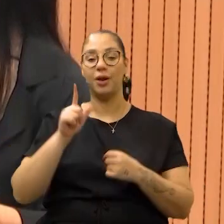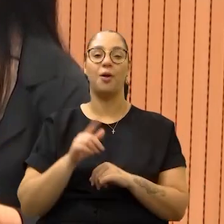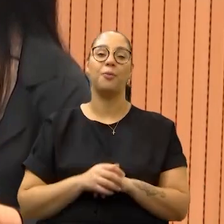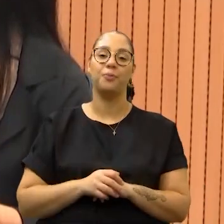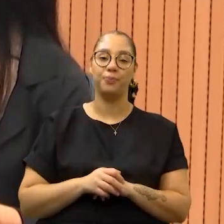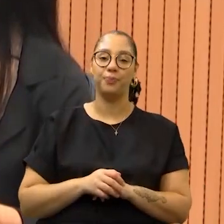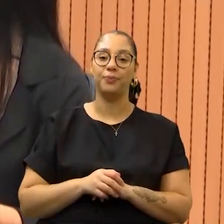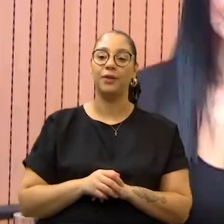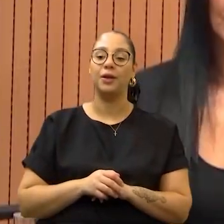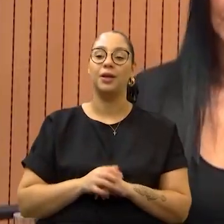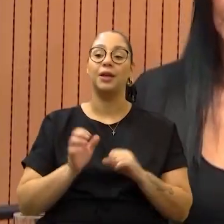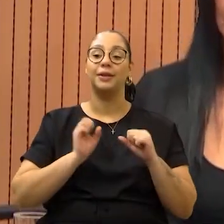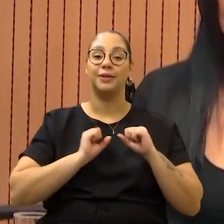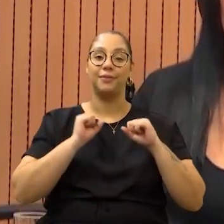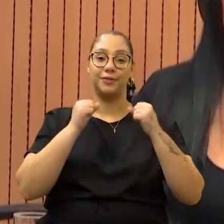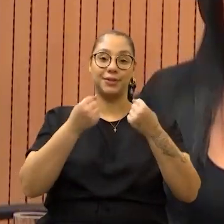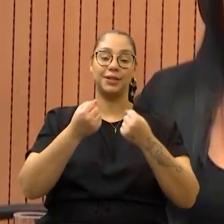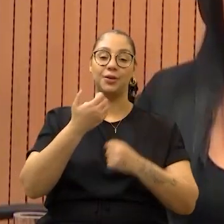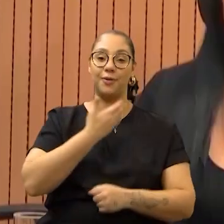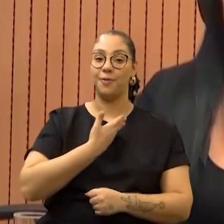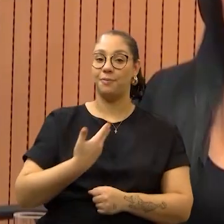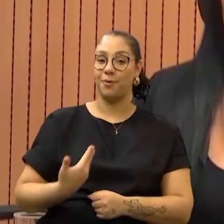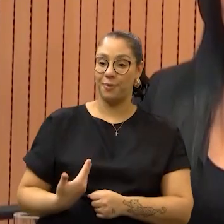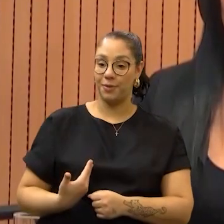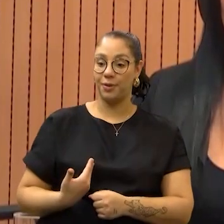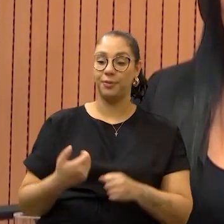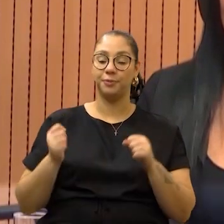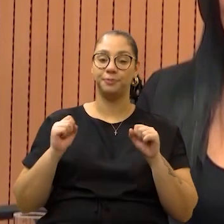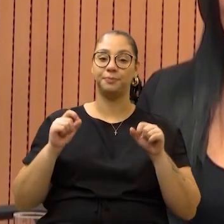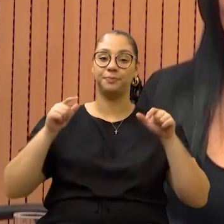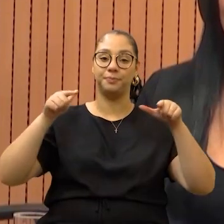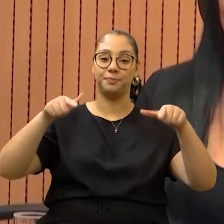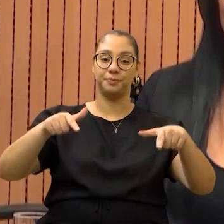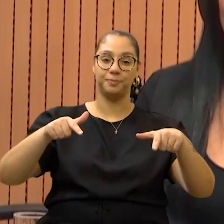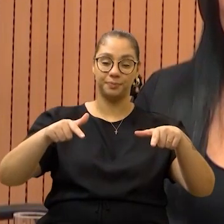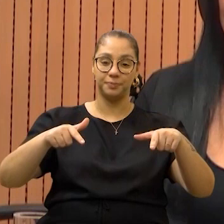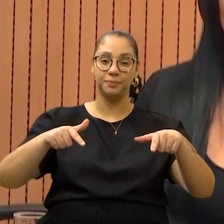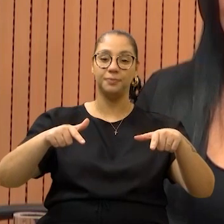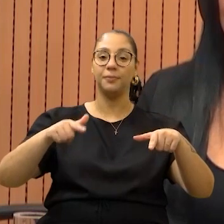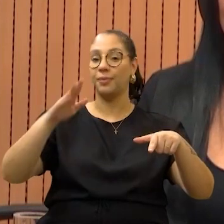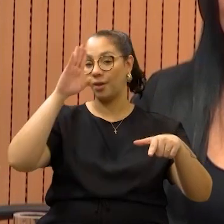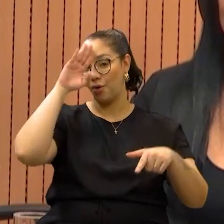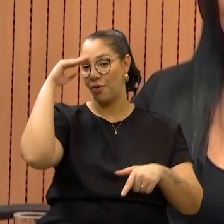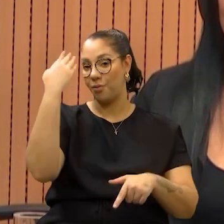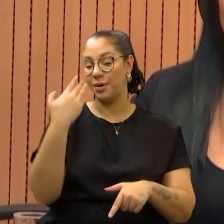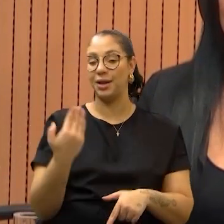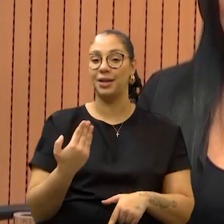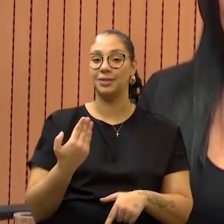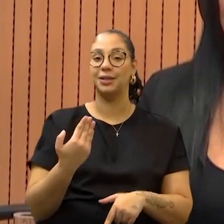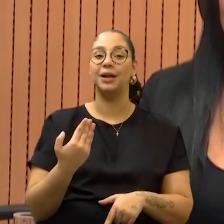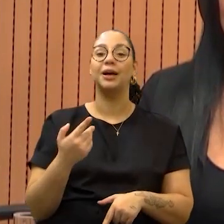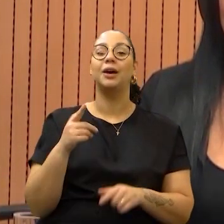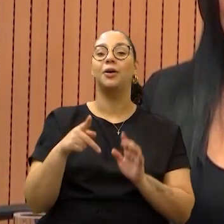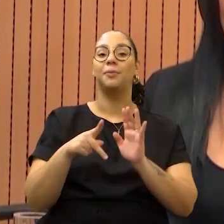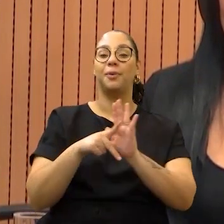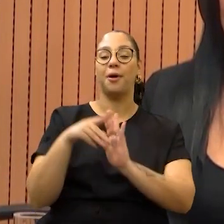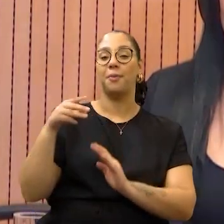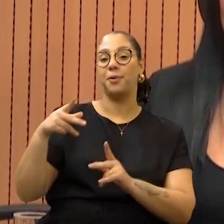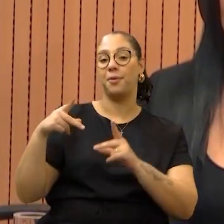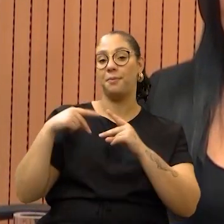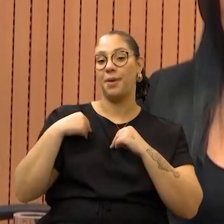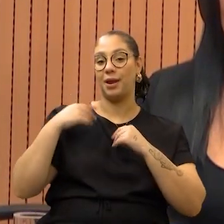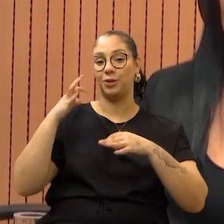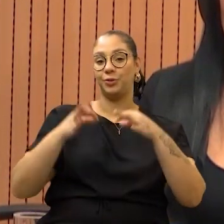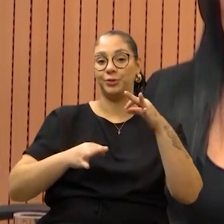de Almeida. O defensor público José Moacir Doreto Nascimento foi homenageado com o diploma